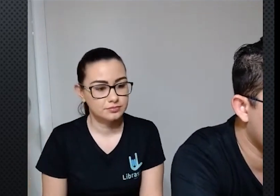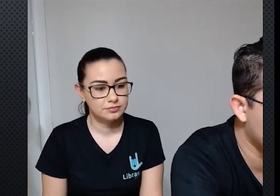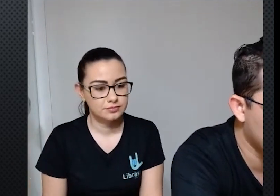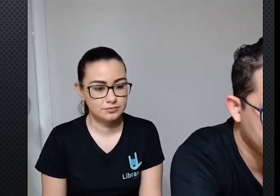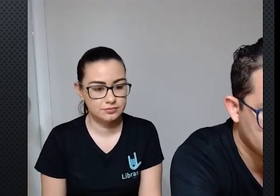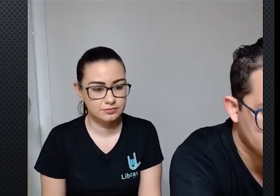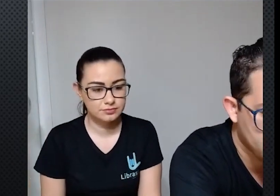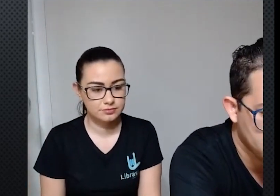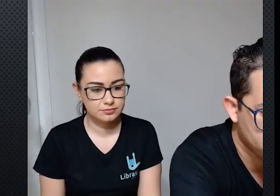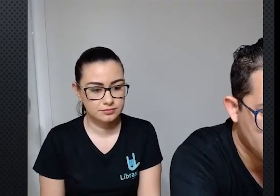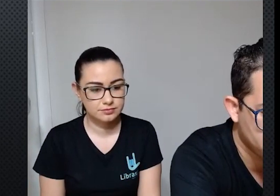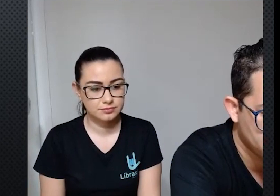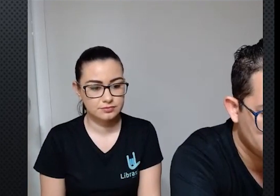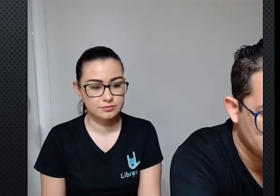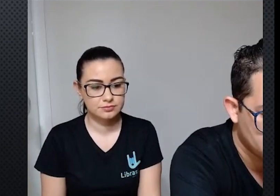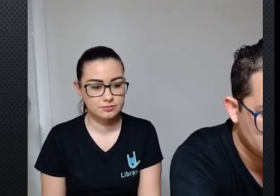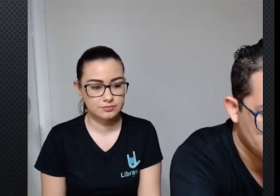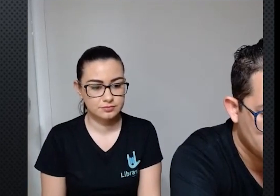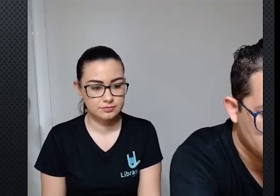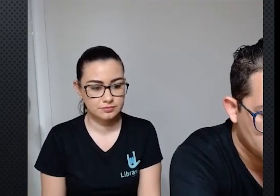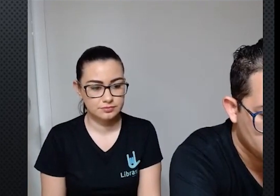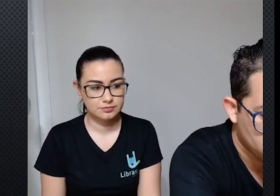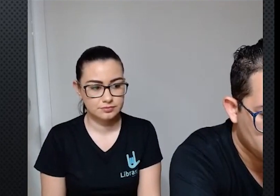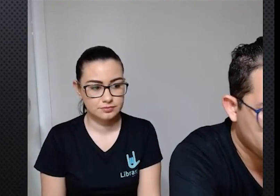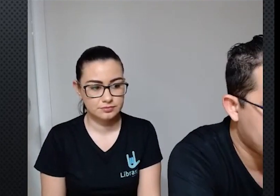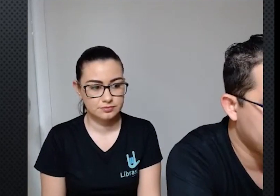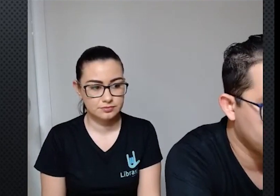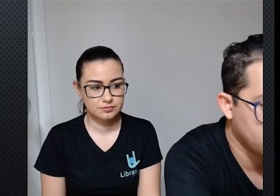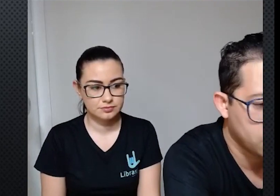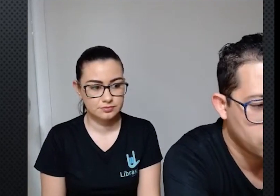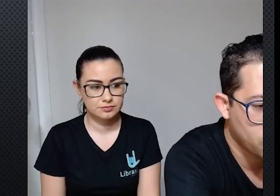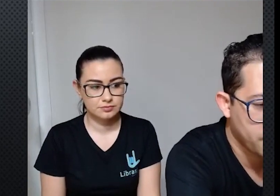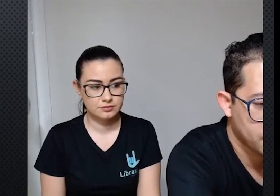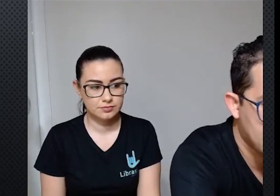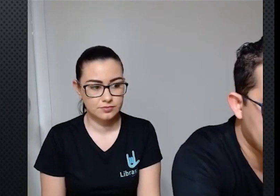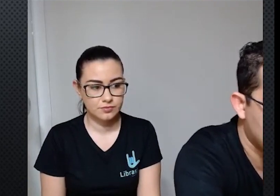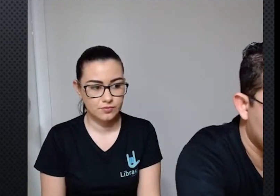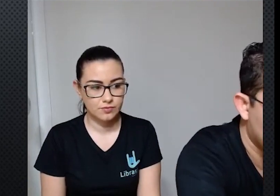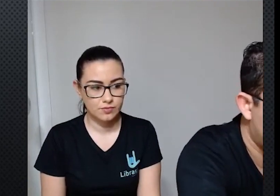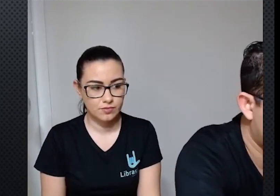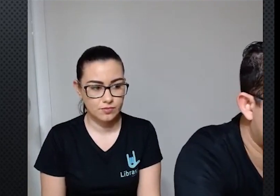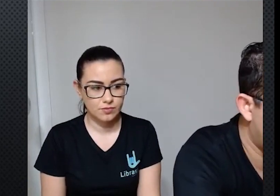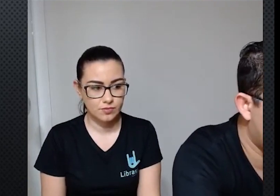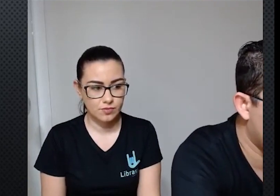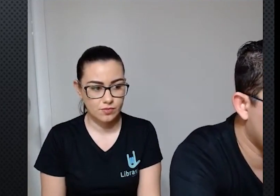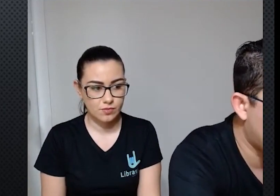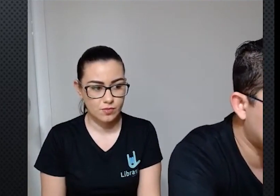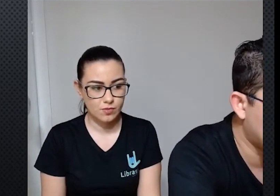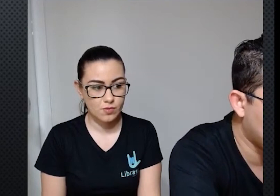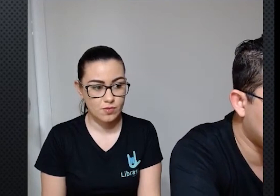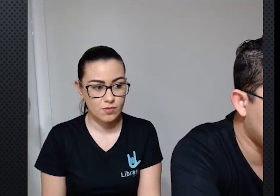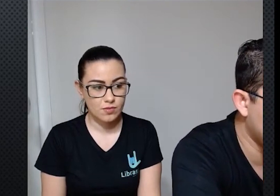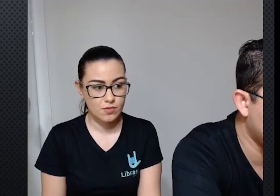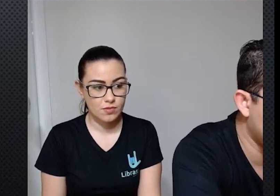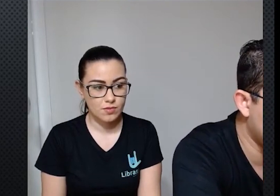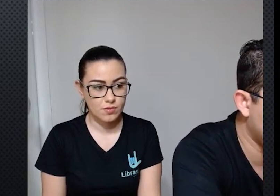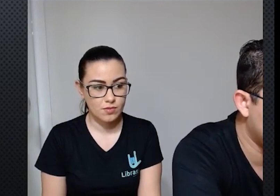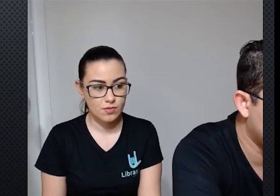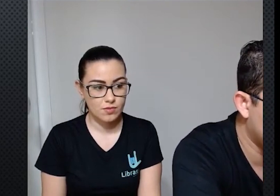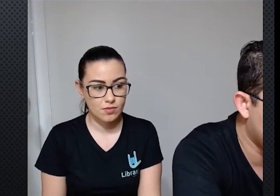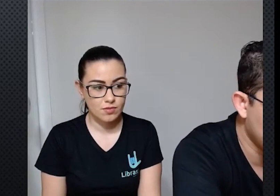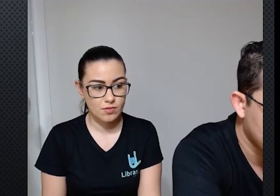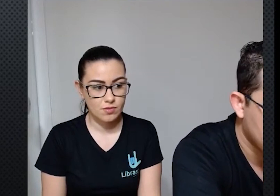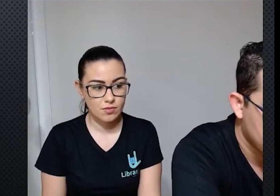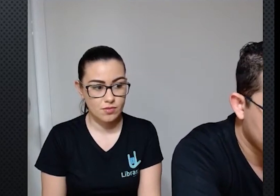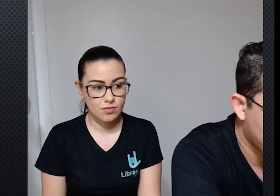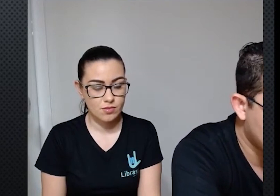comentários, eu acho que talvez fique até mais fácil, né? Deixa eu colocar aqui o link no comentário para nossa aula ao vivo, caso alguém tenha interesse,